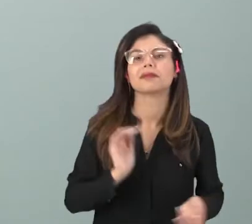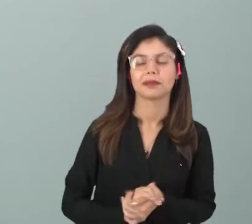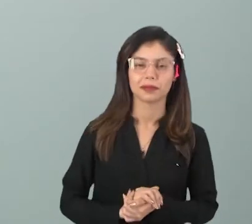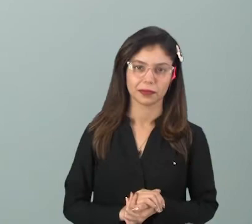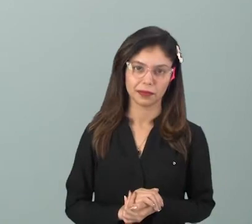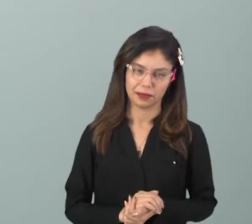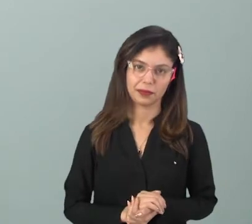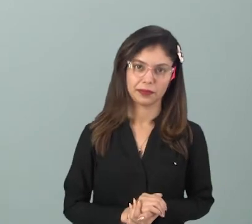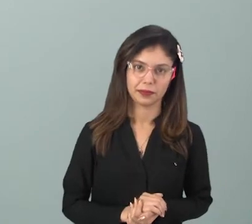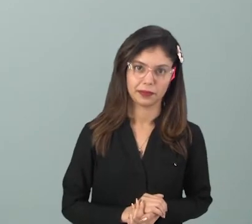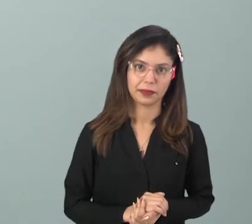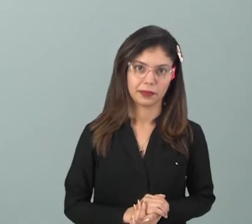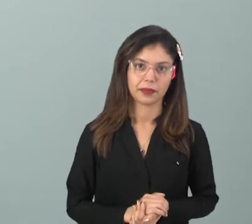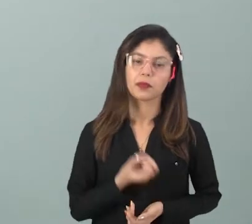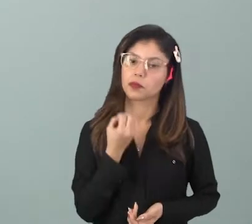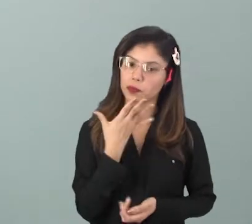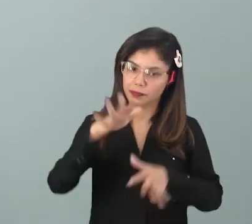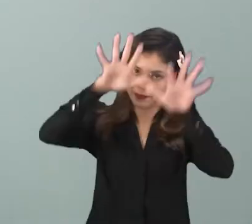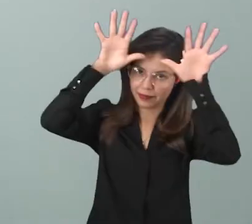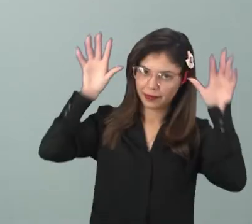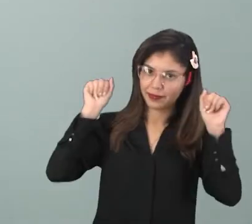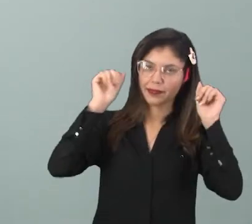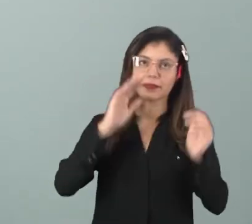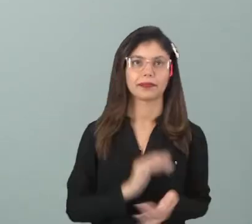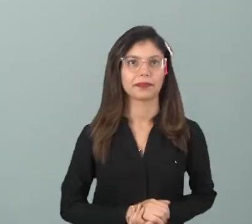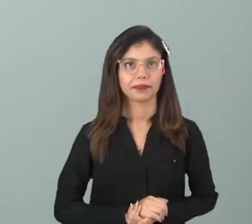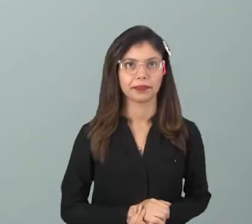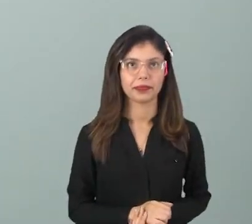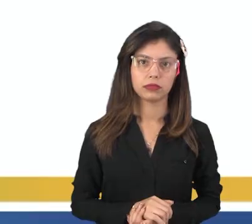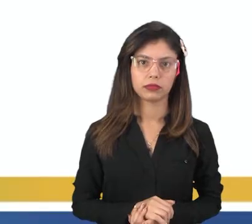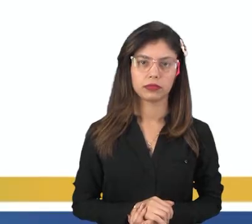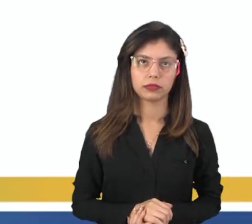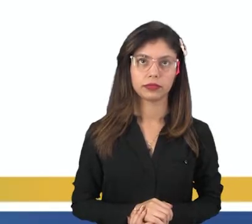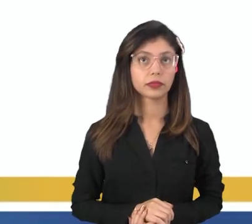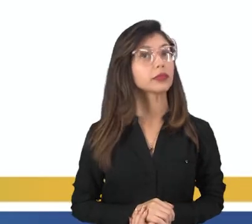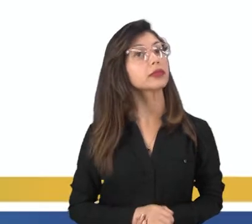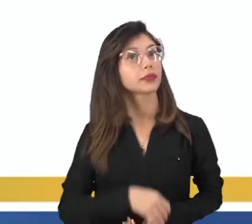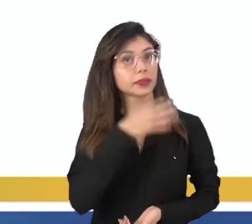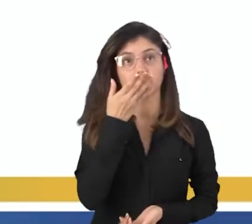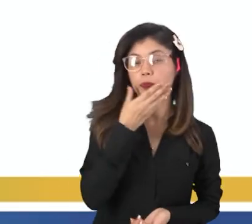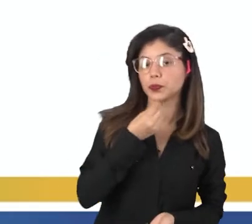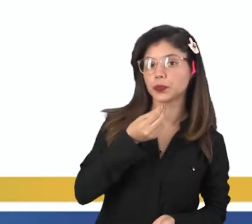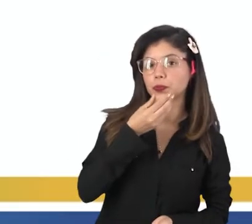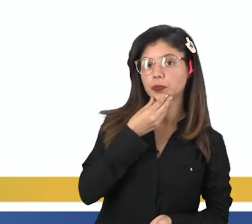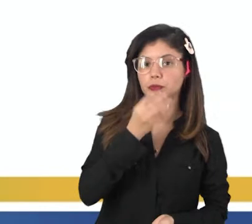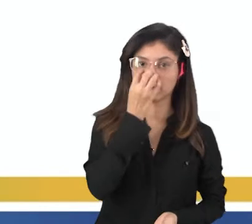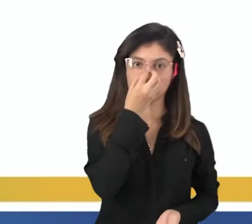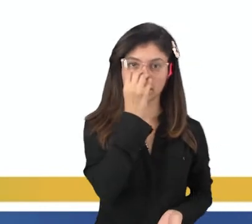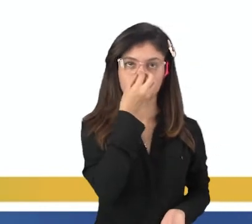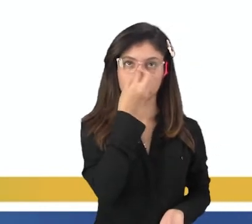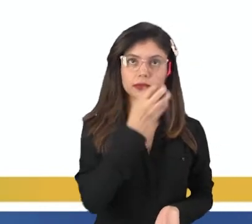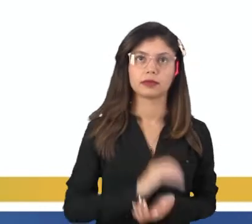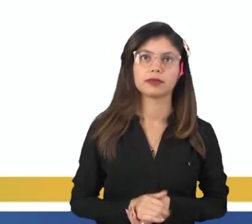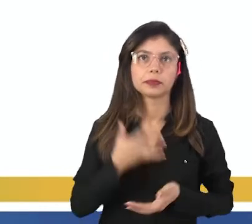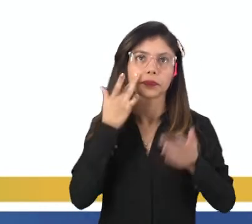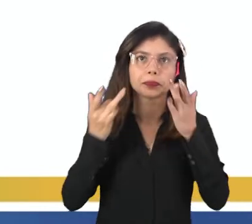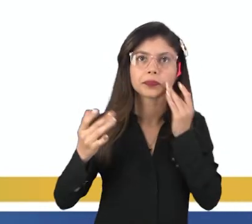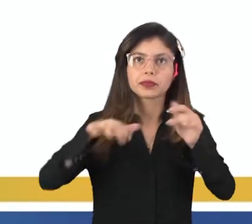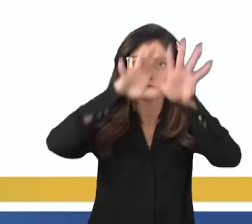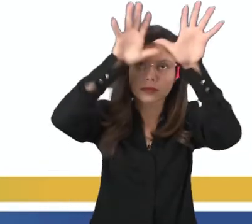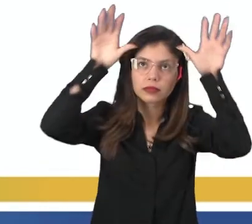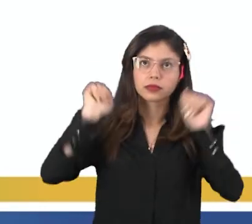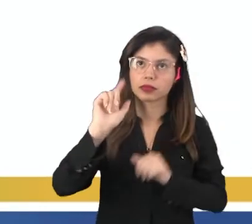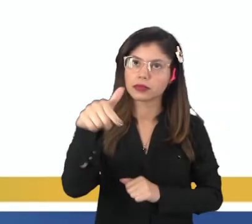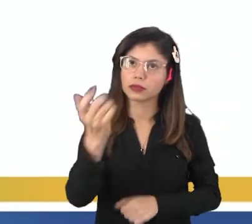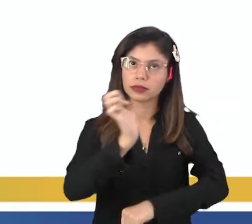uma peça teatral puramente Acre Ana vamos lá a menina e o palhaço nos palcos